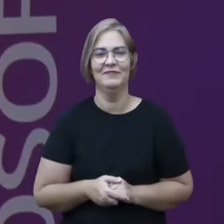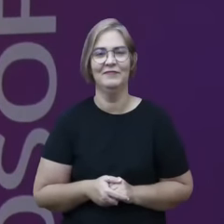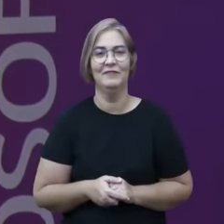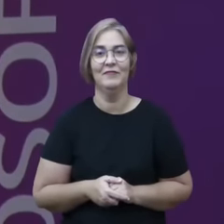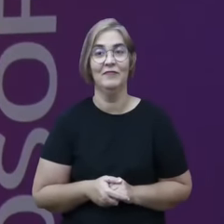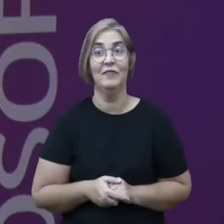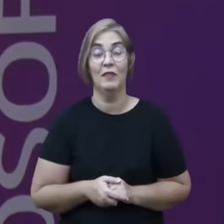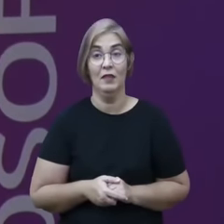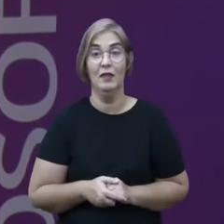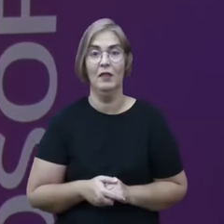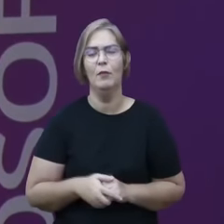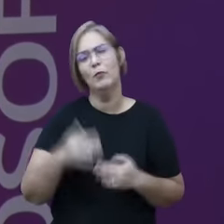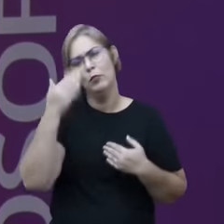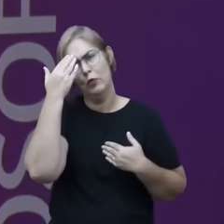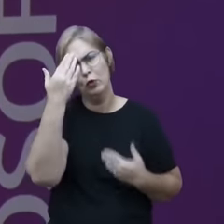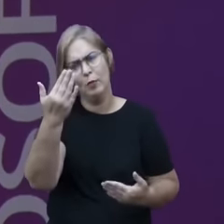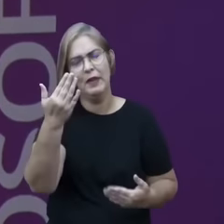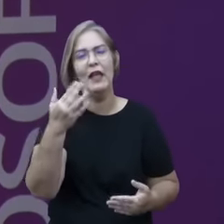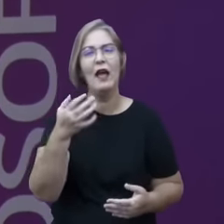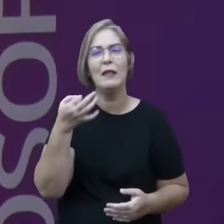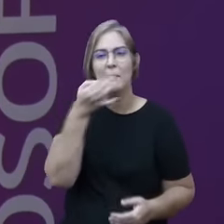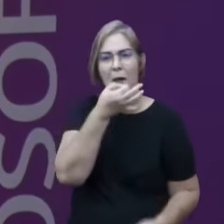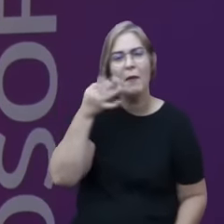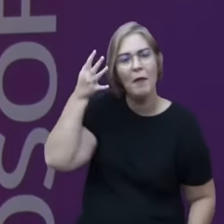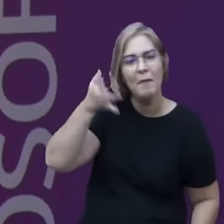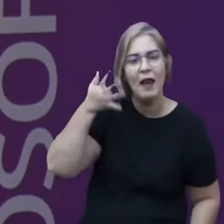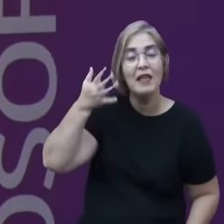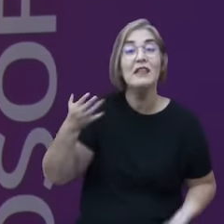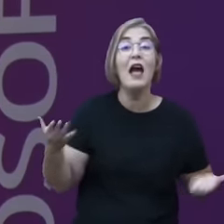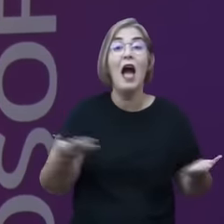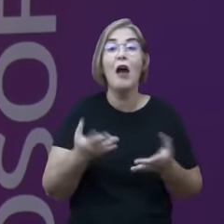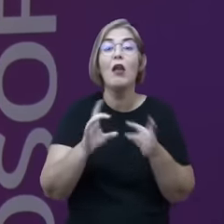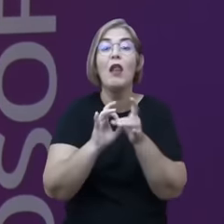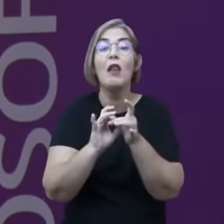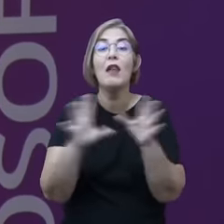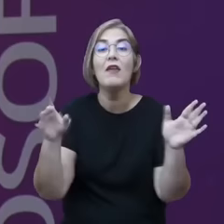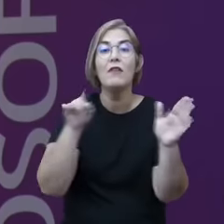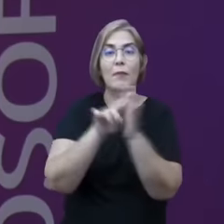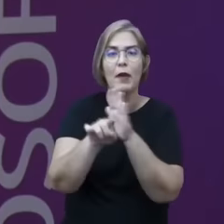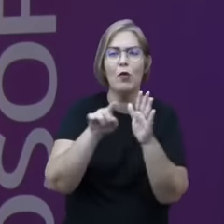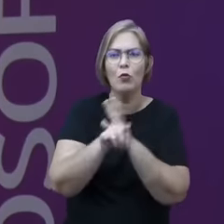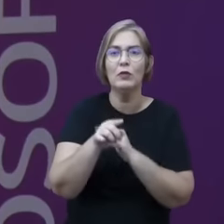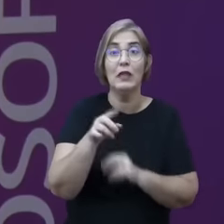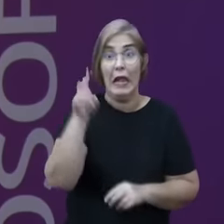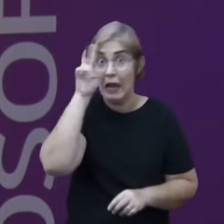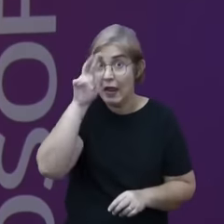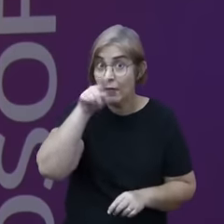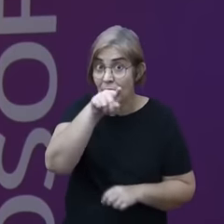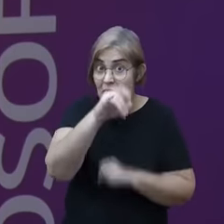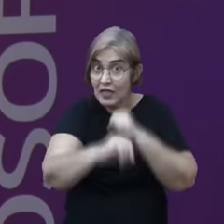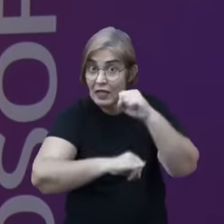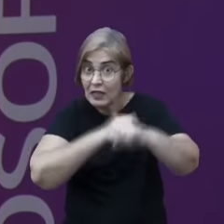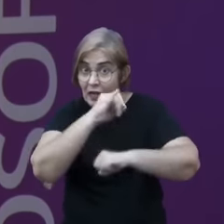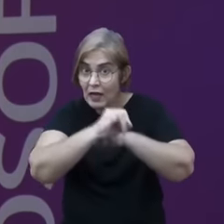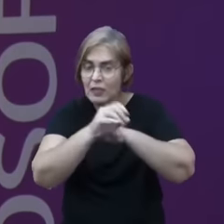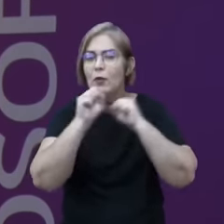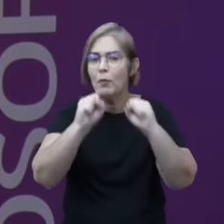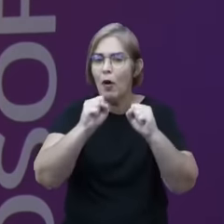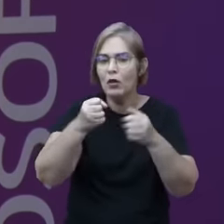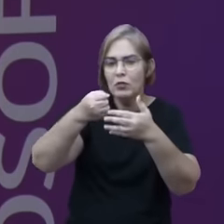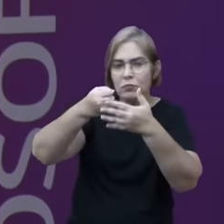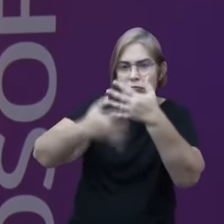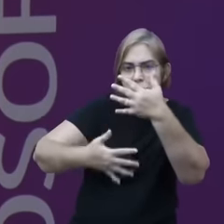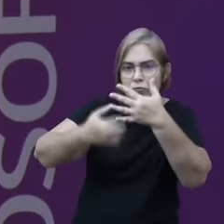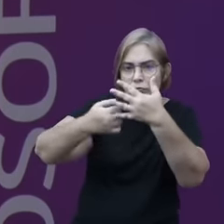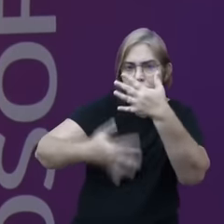Agradecer o Maurício pela apresentação. A gente vai abrir pro debate agora. Lembrando, quem tá acompanhando pela internet é só escrever nos chats. A gente tá anotando